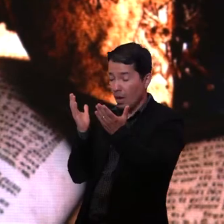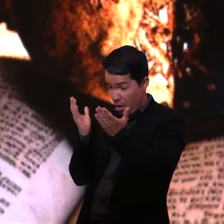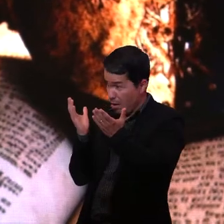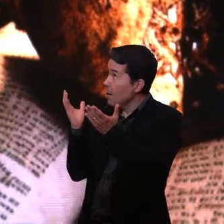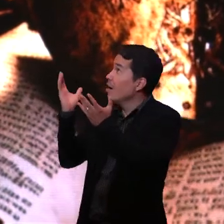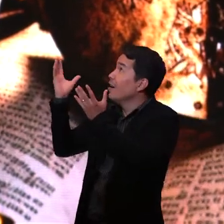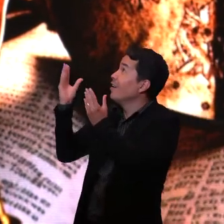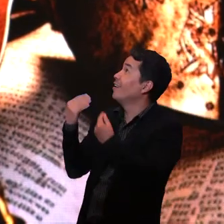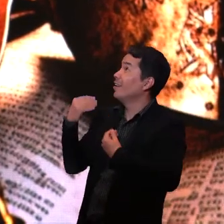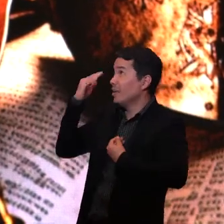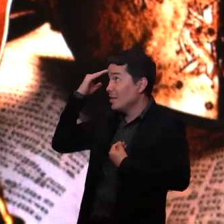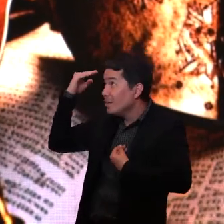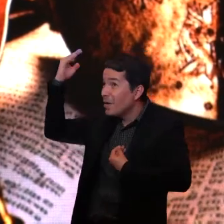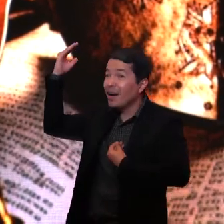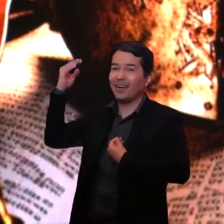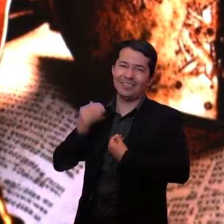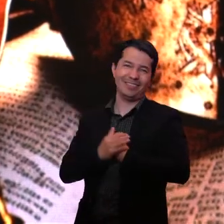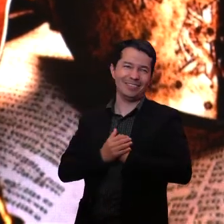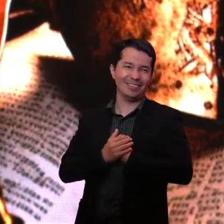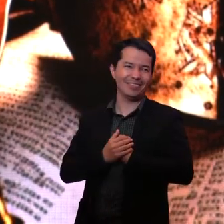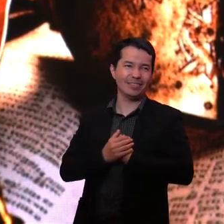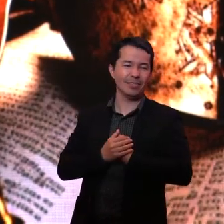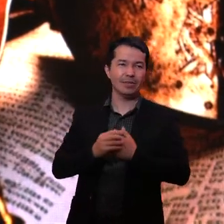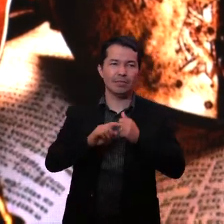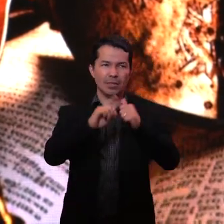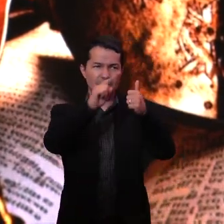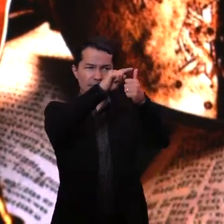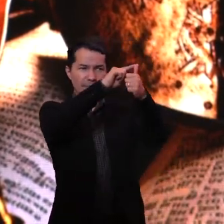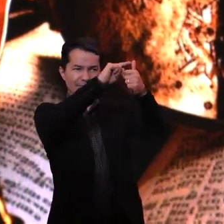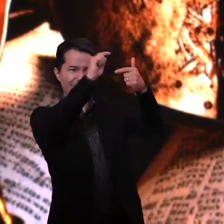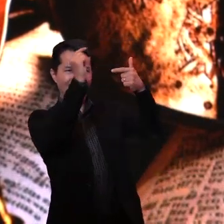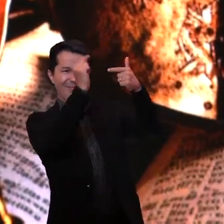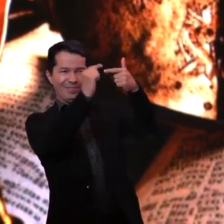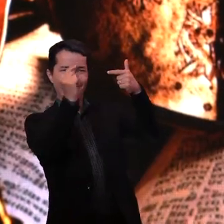com esta figura do capacete